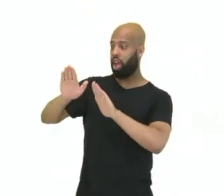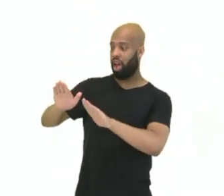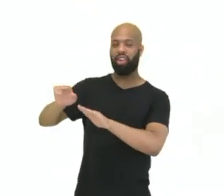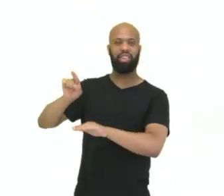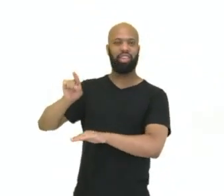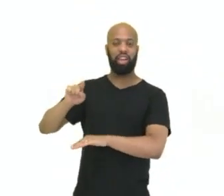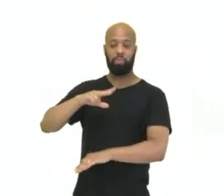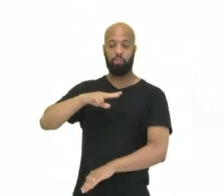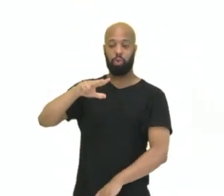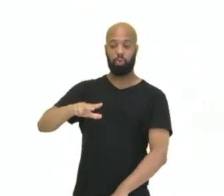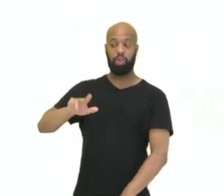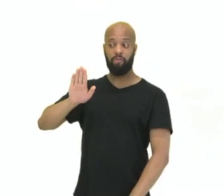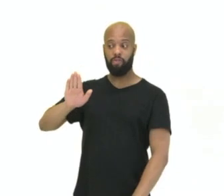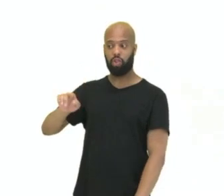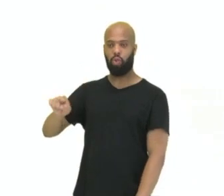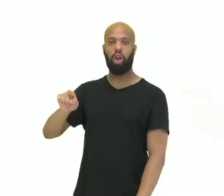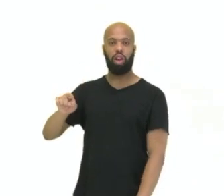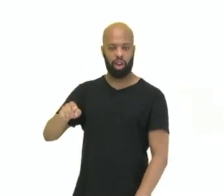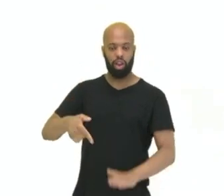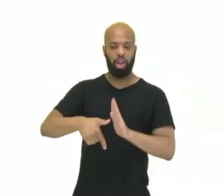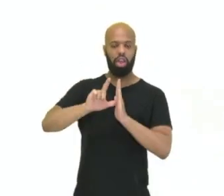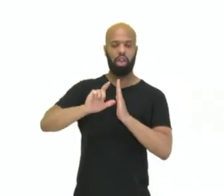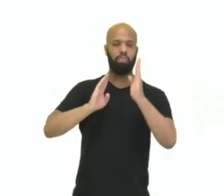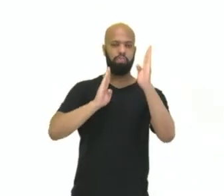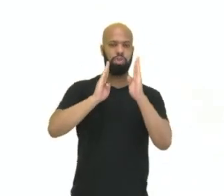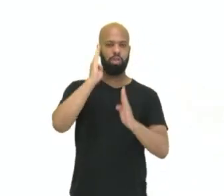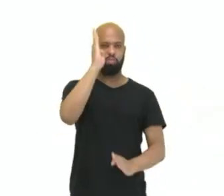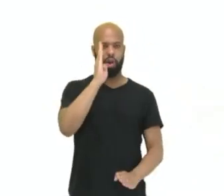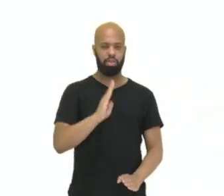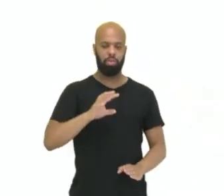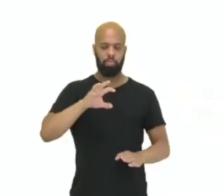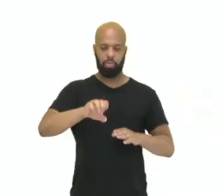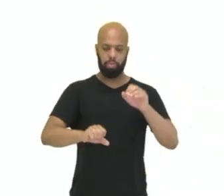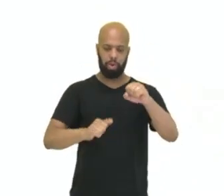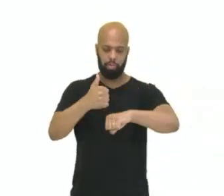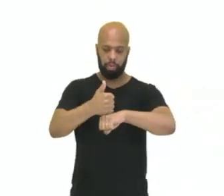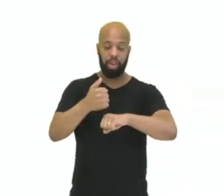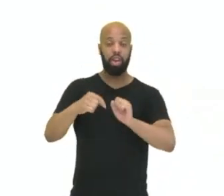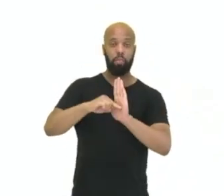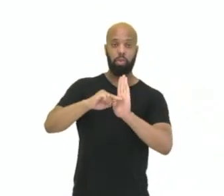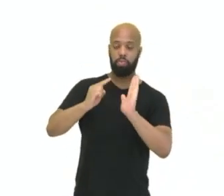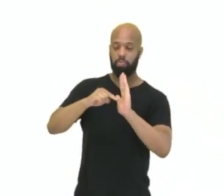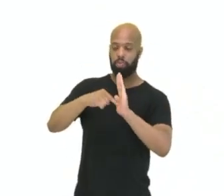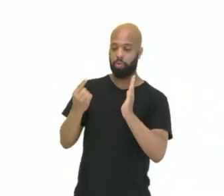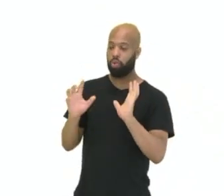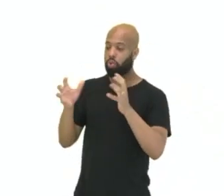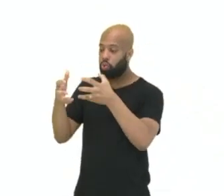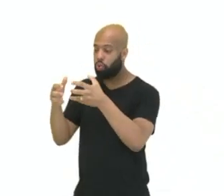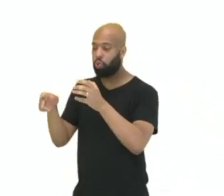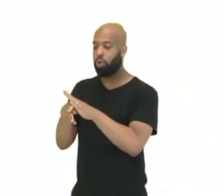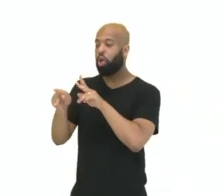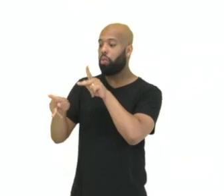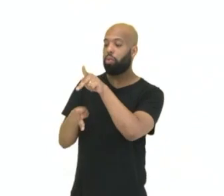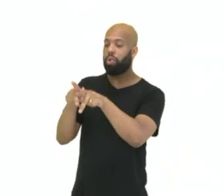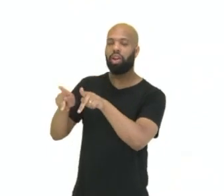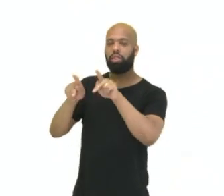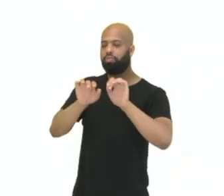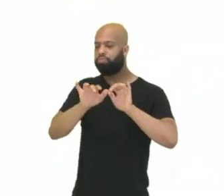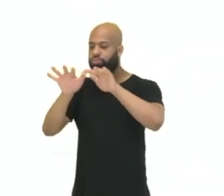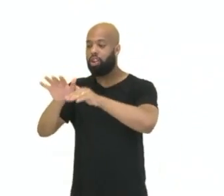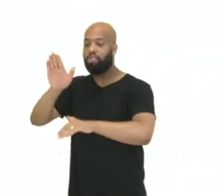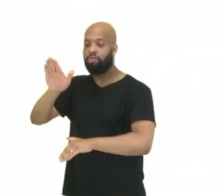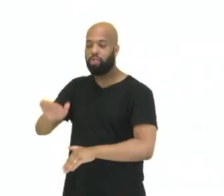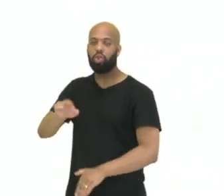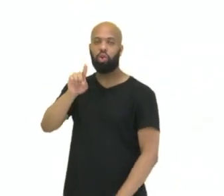pelos portugueses no Brasil colônia. Então, o primeiro núcleo, né, permanente de população ali, de povoamento, foi